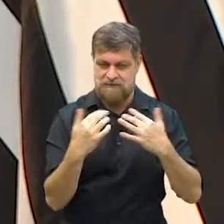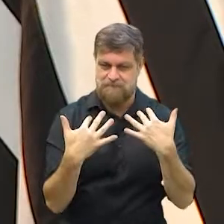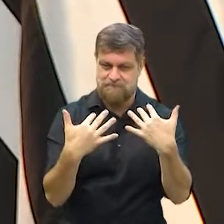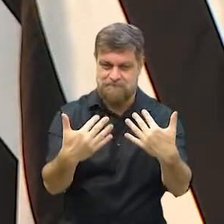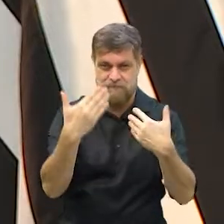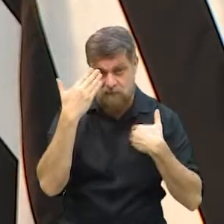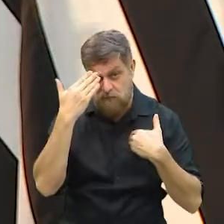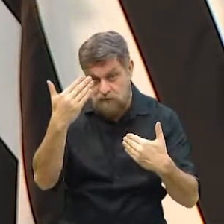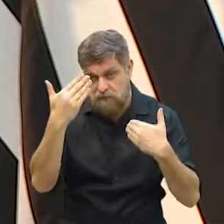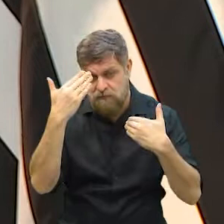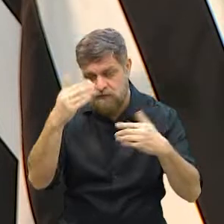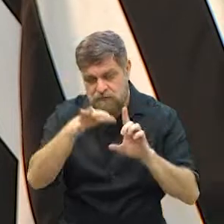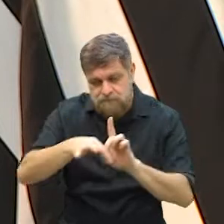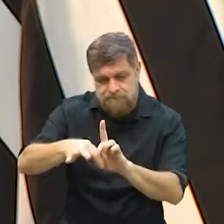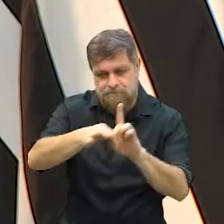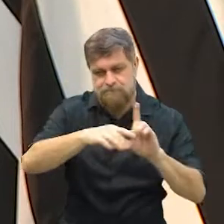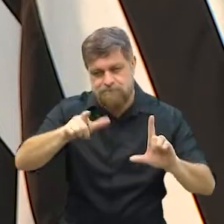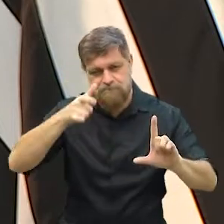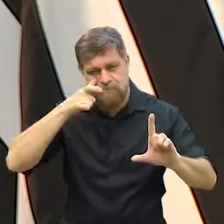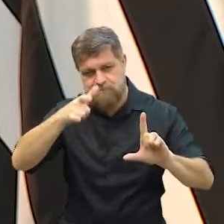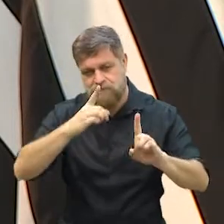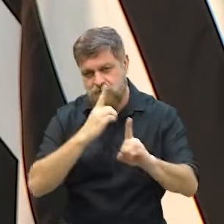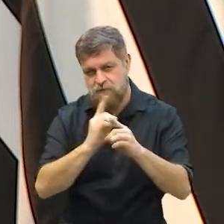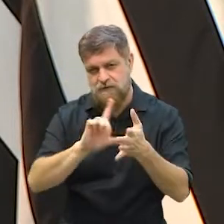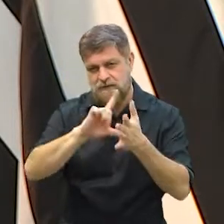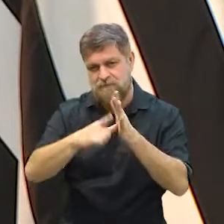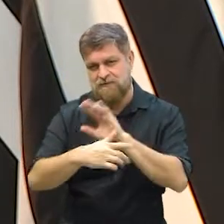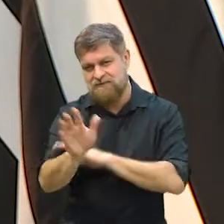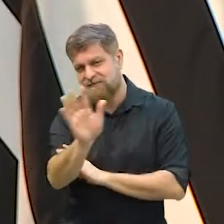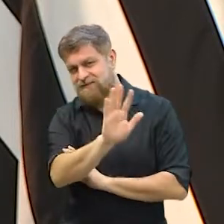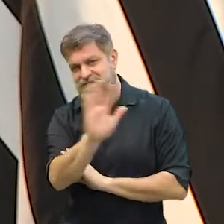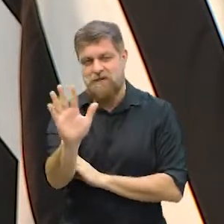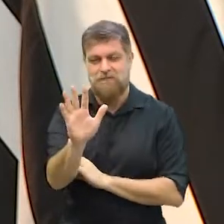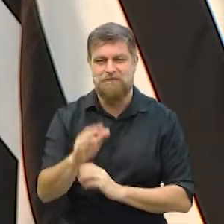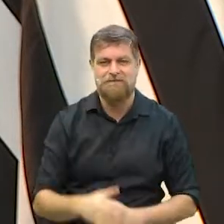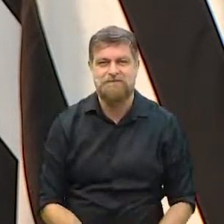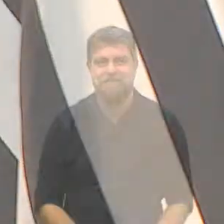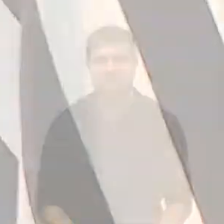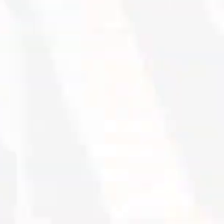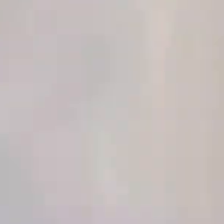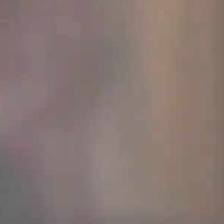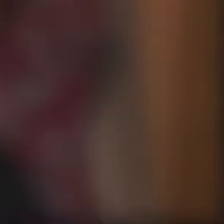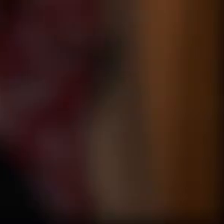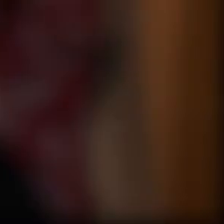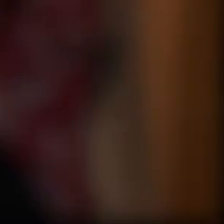A você de casa também, muito obrigada pela companhia e audiência. A gente se vê no próximo Em Pauta. Tchau!